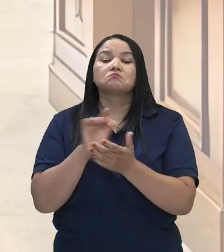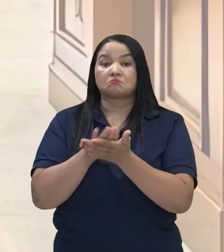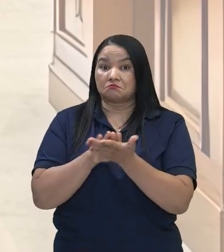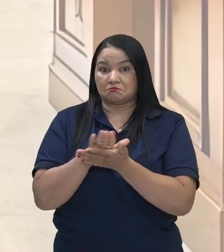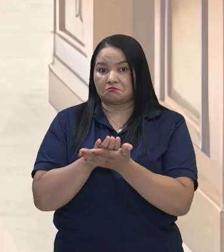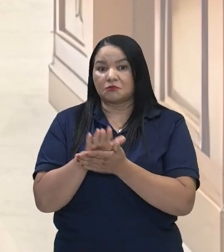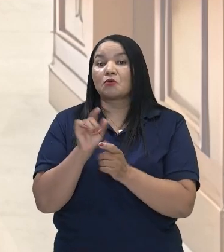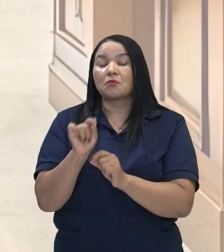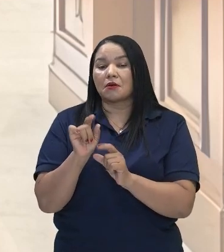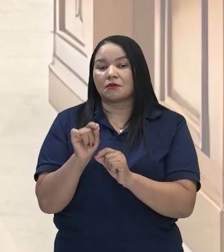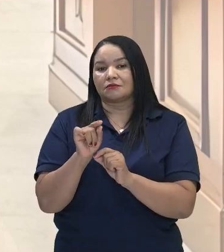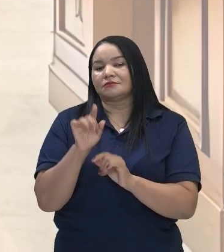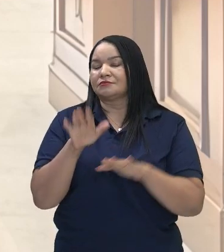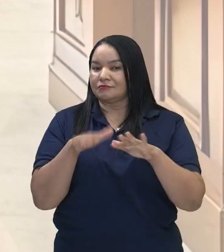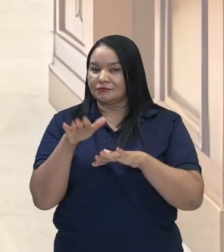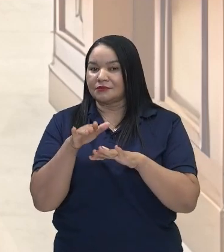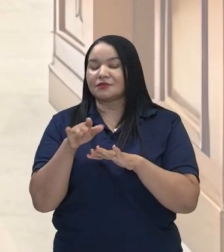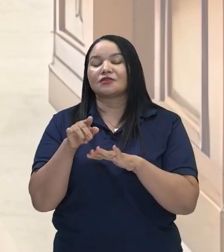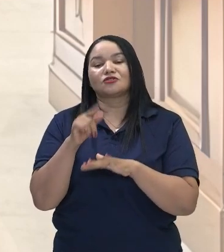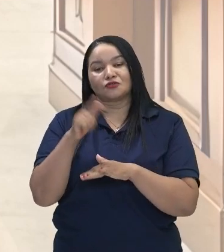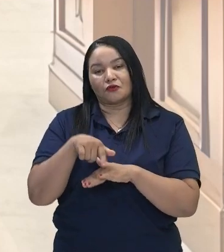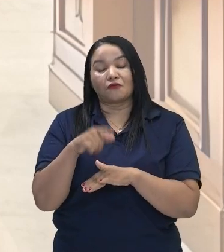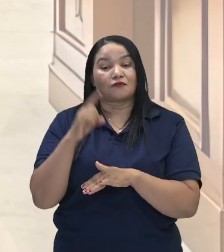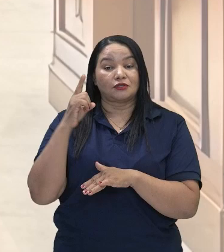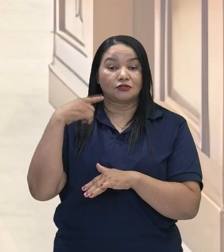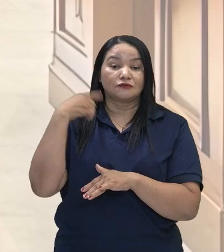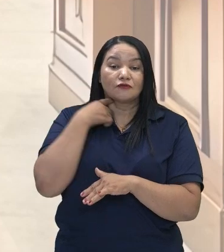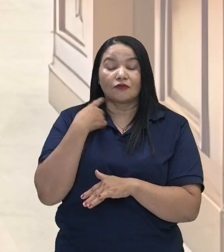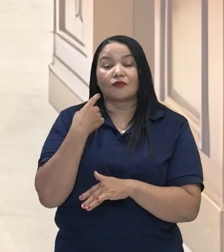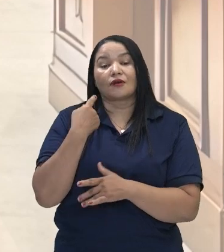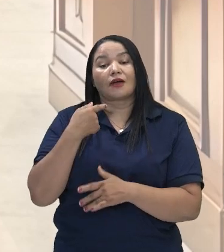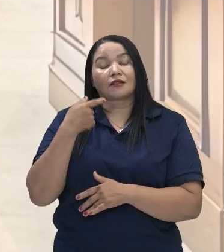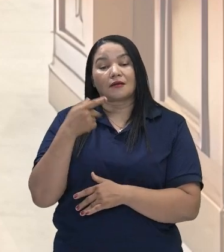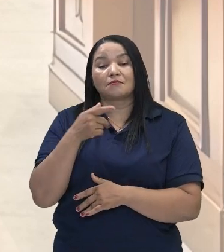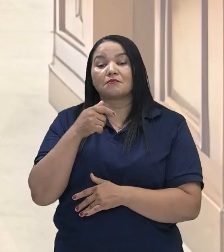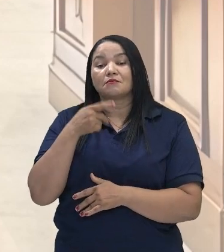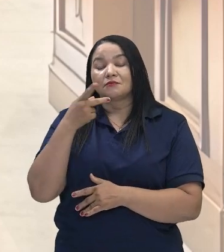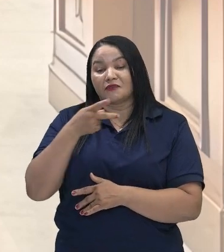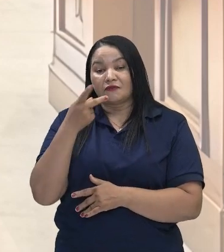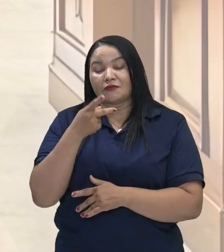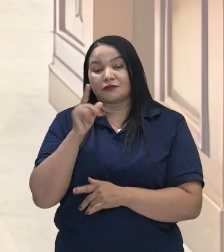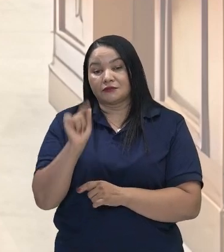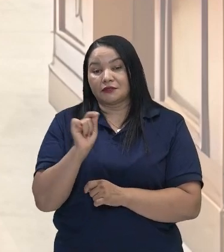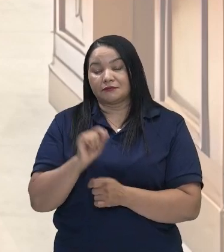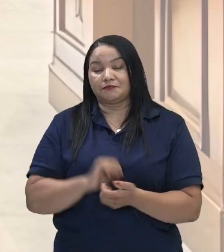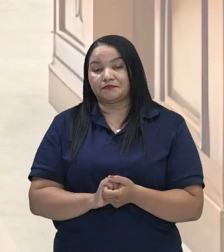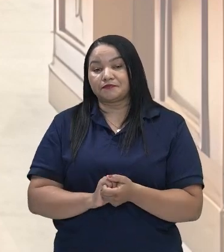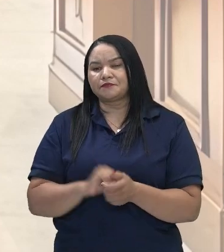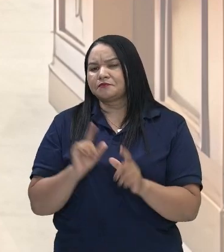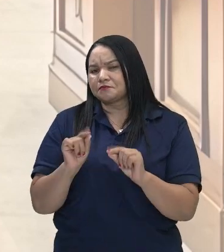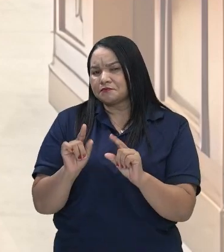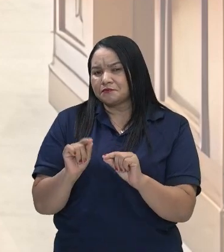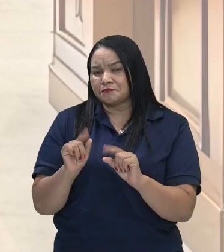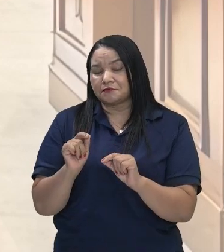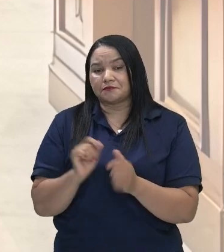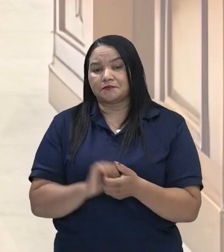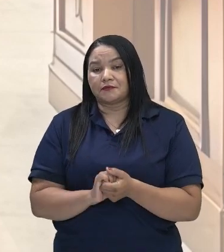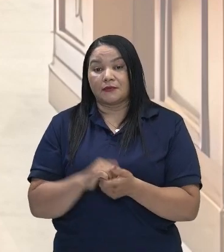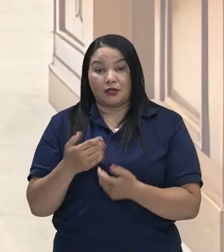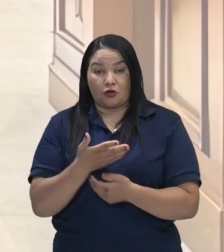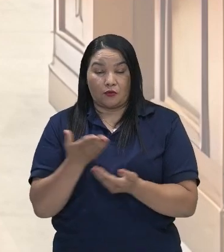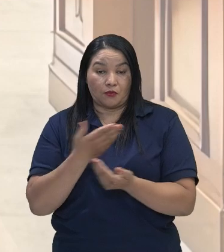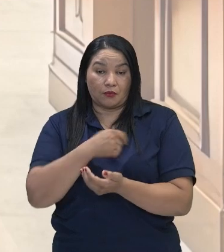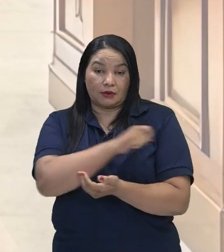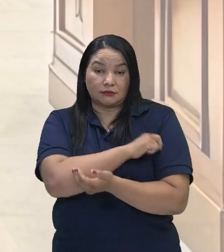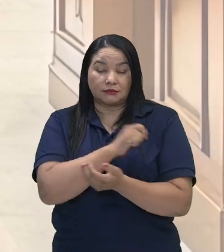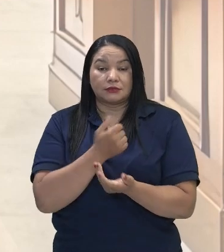deve estar me fazendo, eu vou repassar aqui para a Paula, certo? O que é uma demissão sem justa causa? Diga para os nossos alunos aí para eles entenderem.